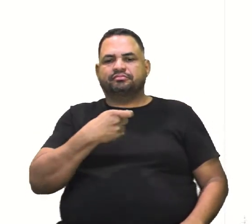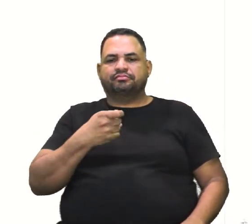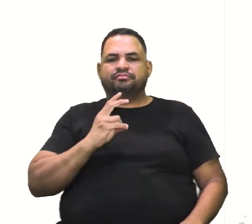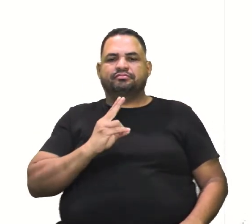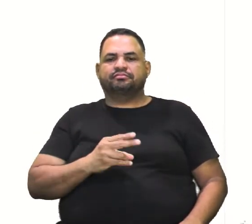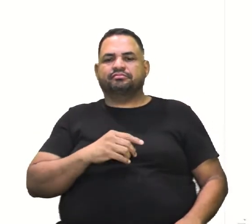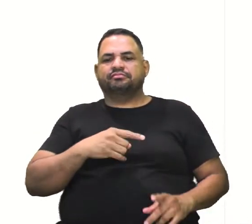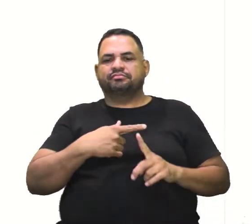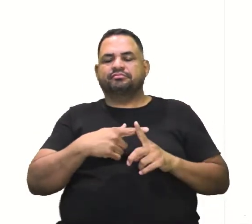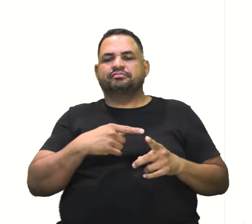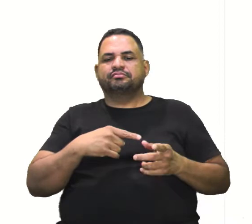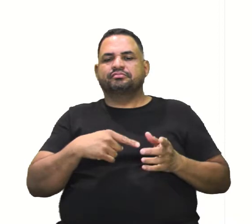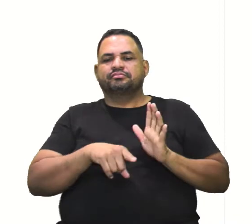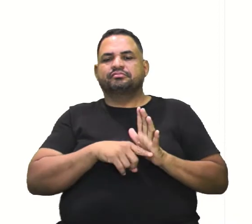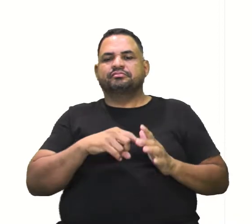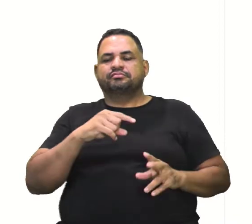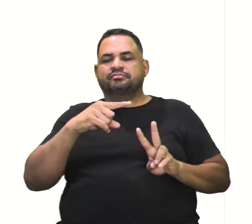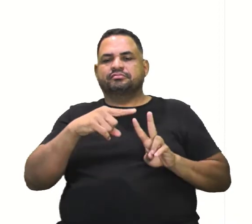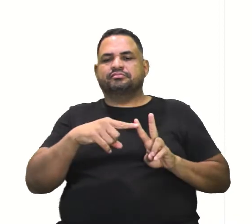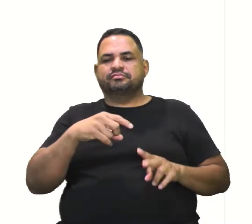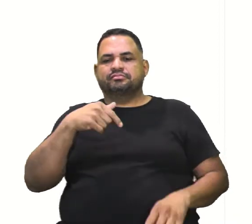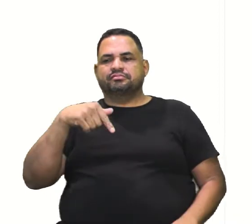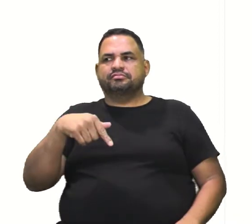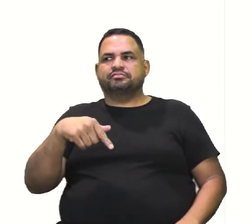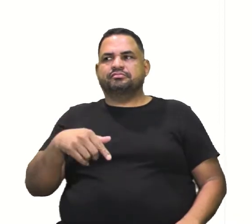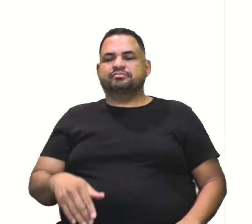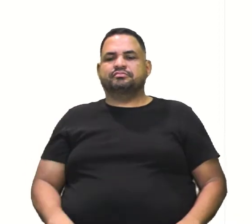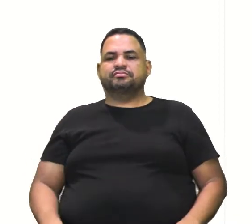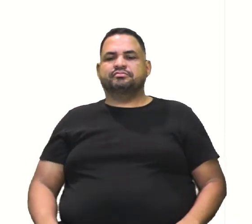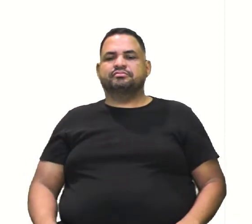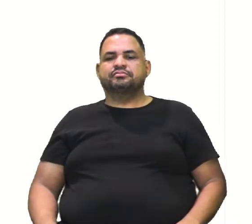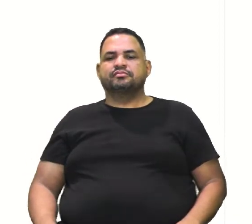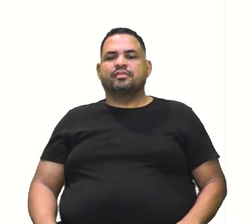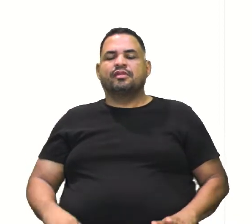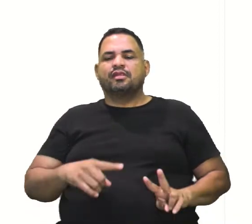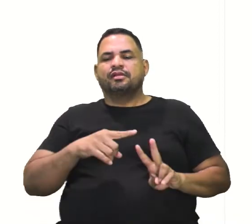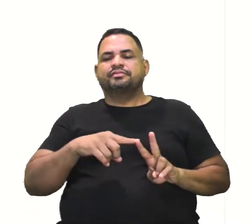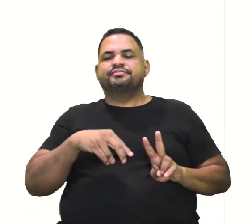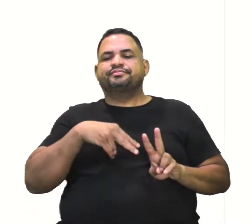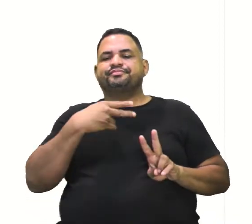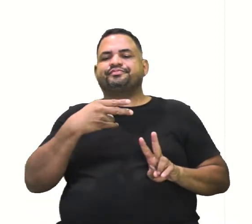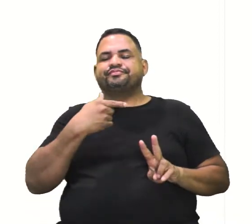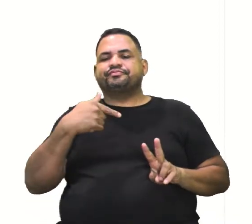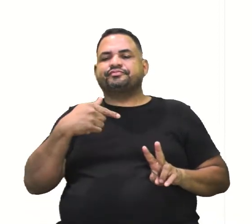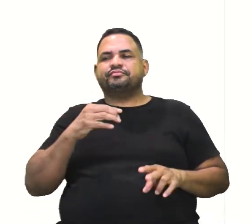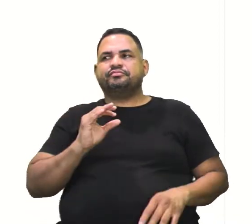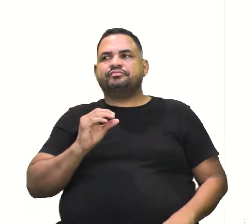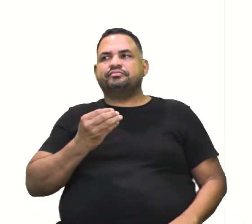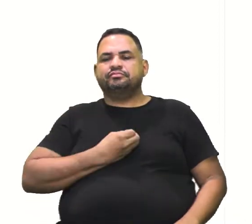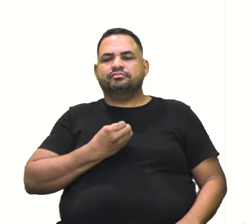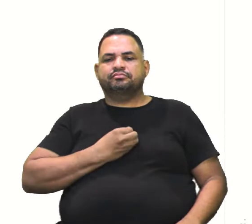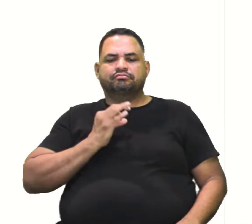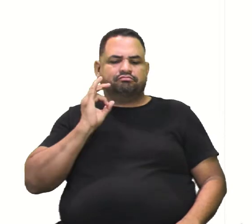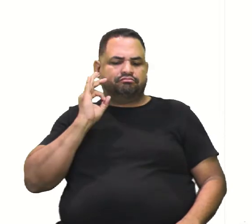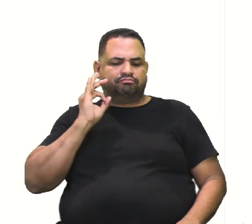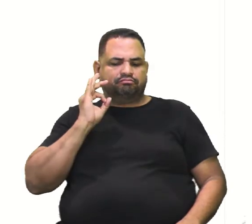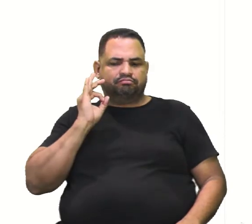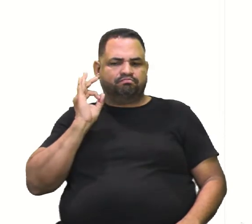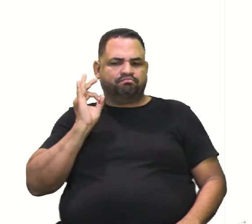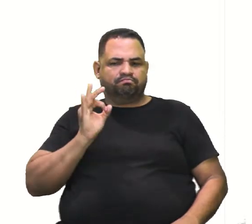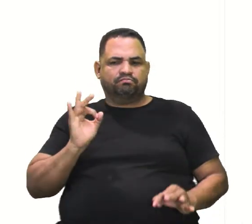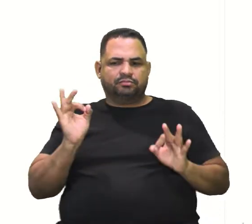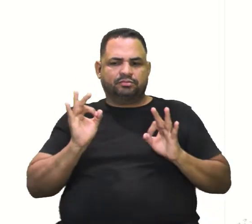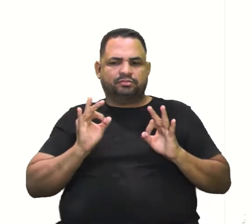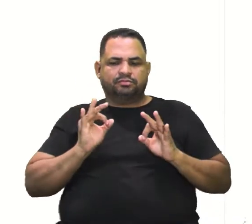vai ser igual a mais ou menos a raiz quadrada de 7. Raiz quadrada de 7 é um número exato? Não. Não, porque a gente tem